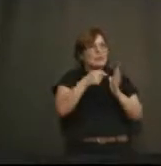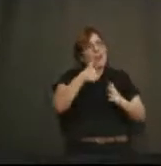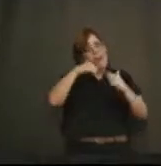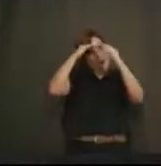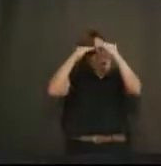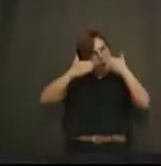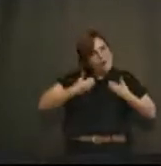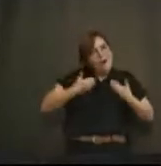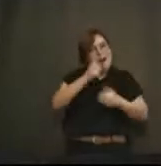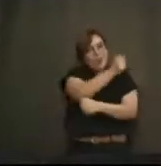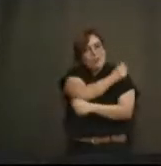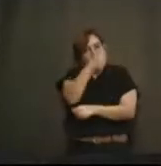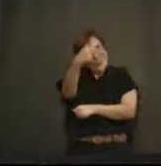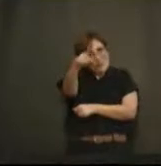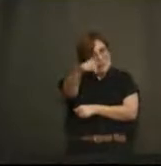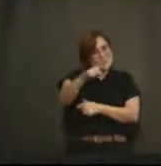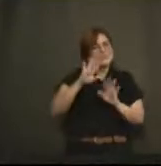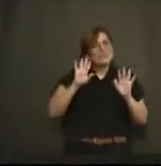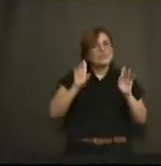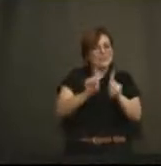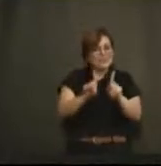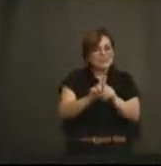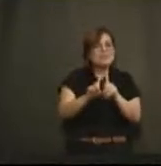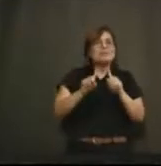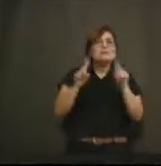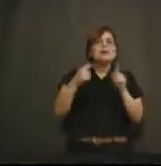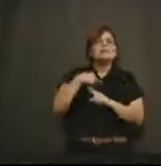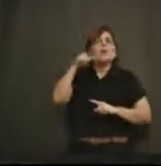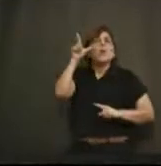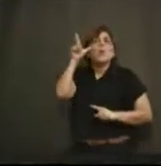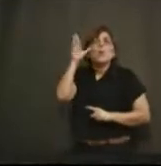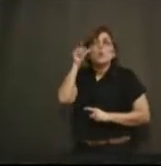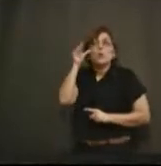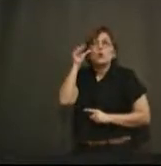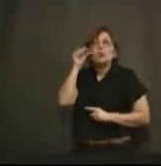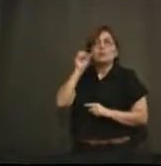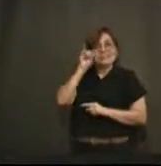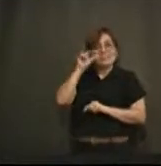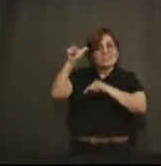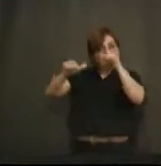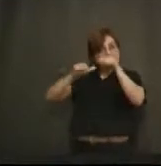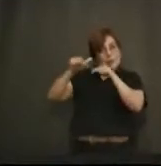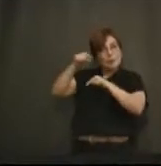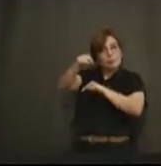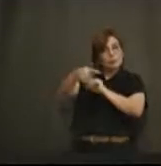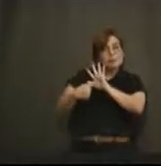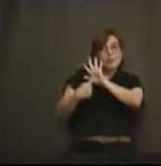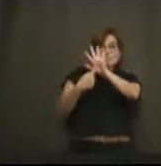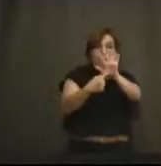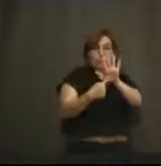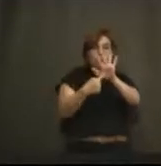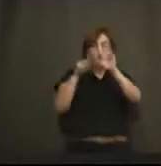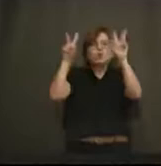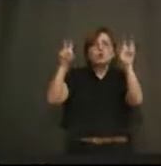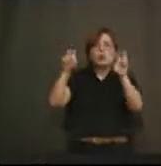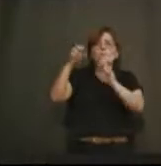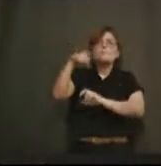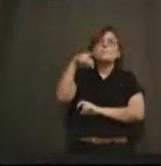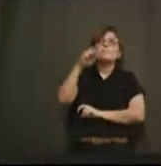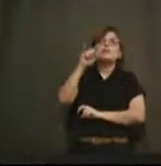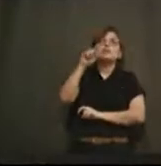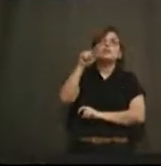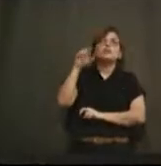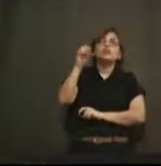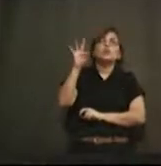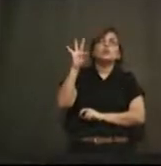IMPA, eu fiquei curiosa se esse trabalho que o senhor citou do Maurício Peixoto em relação com a tese